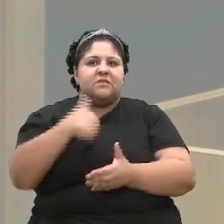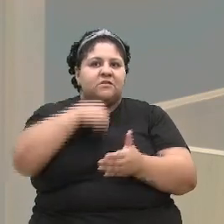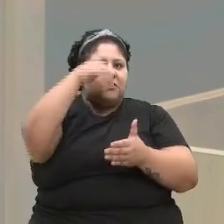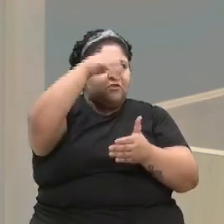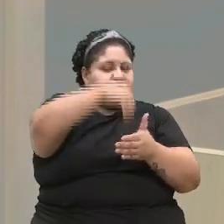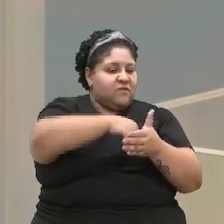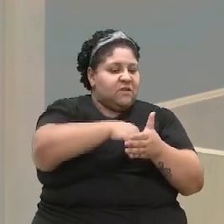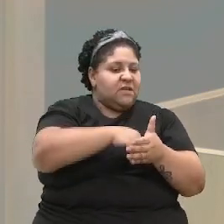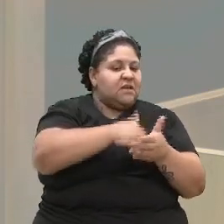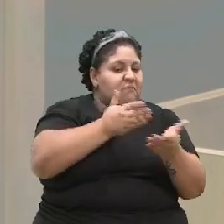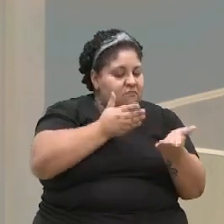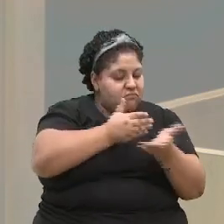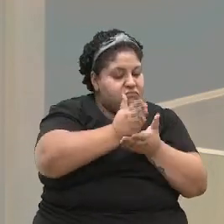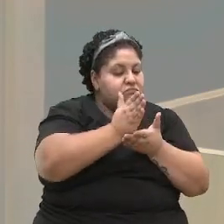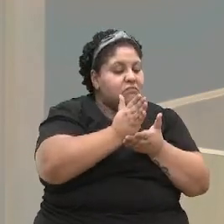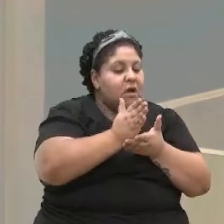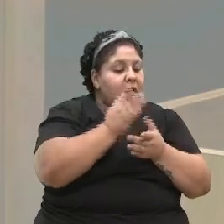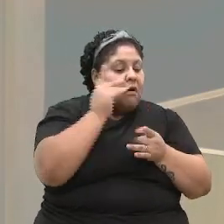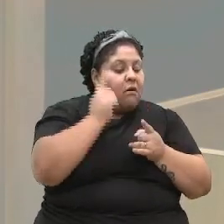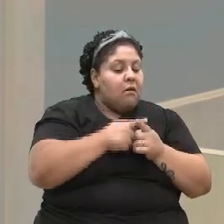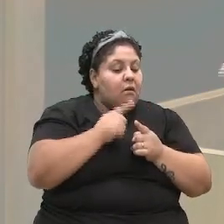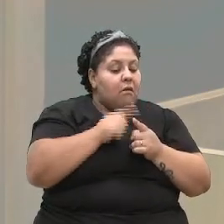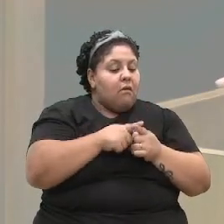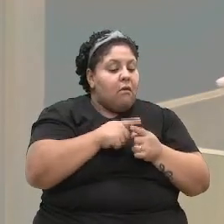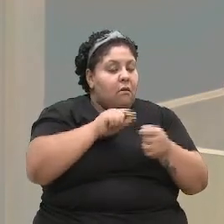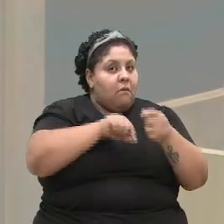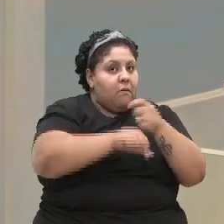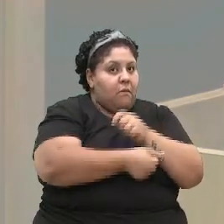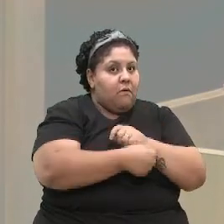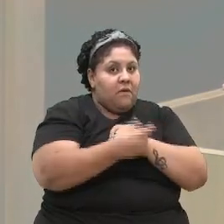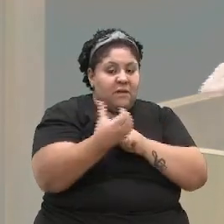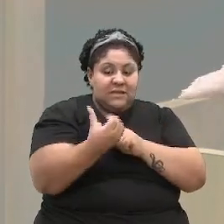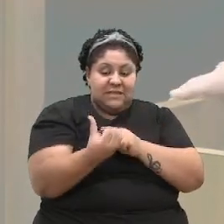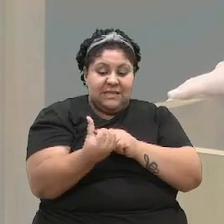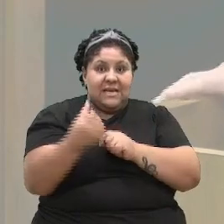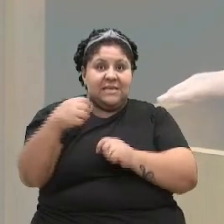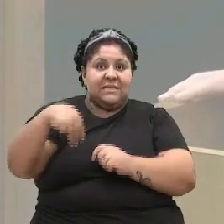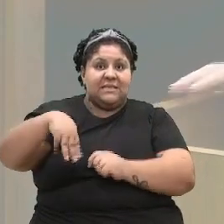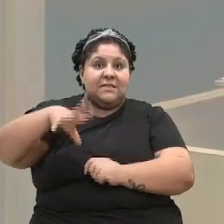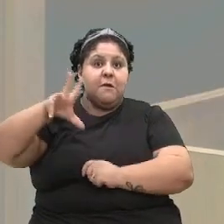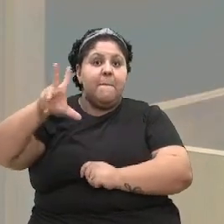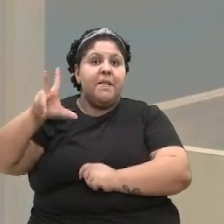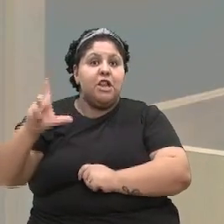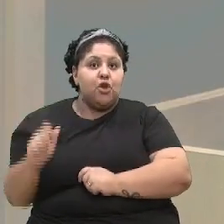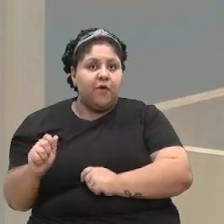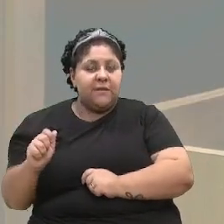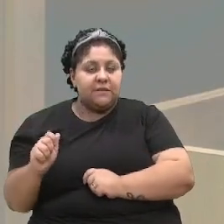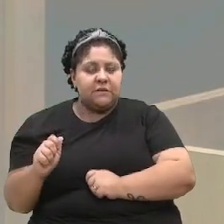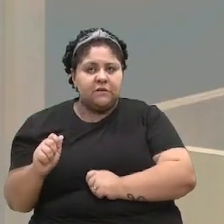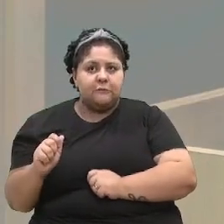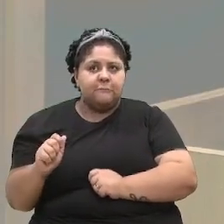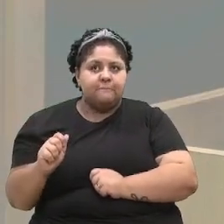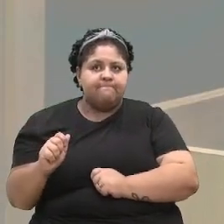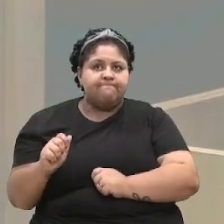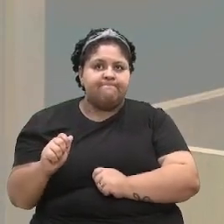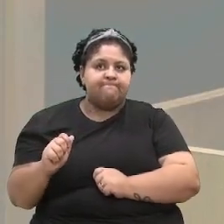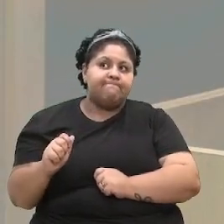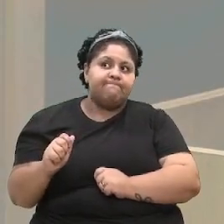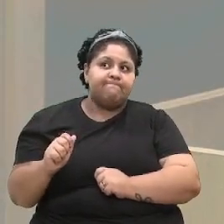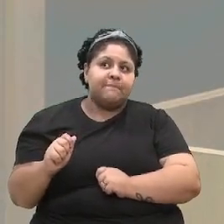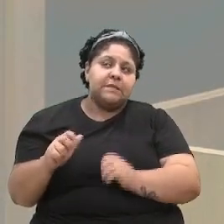favor, porque o investimento de 6 milhões, ele se